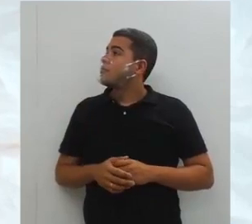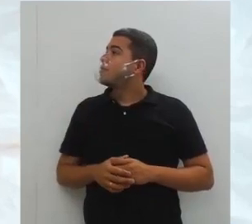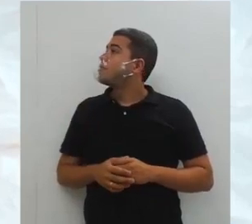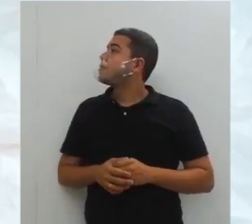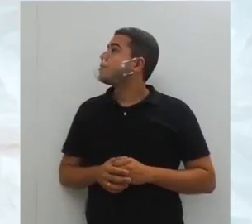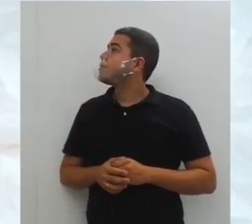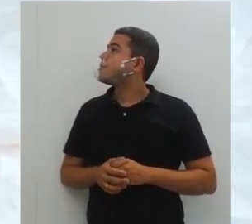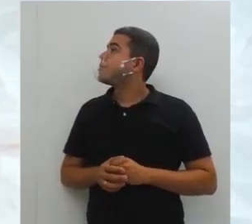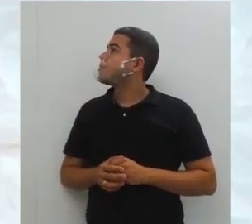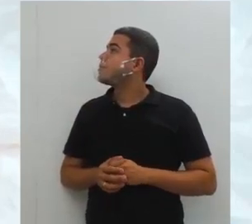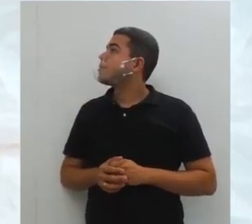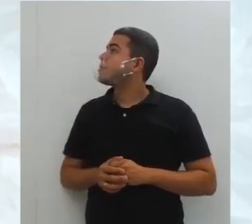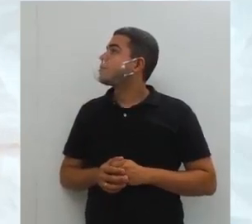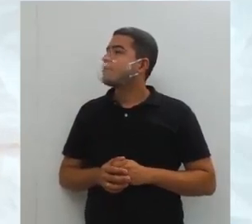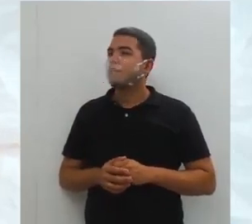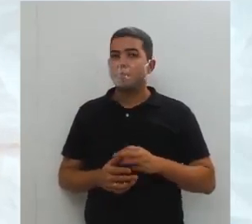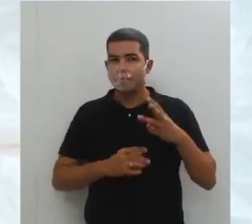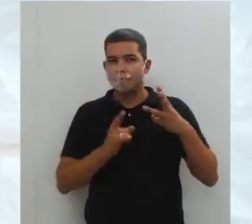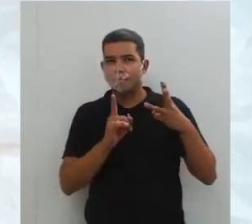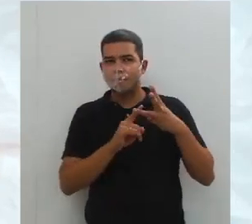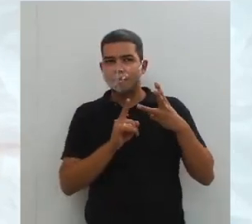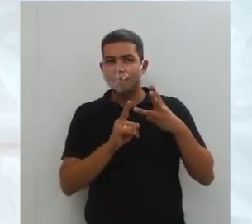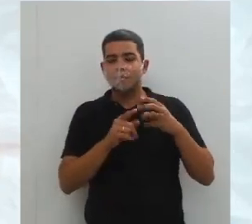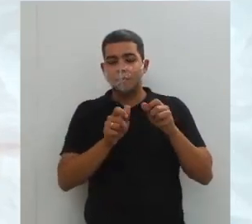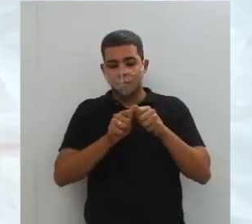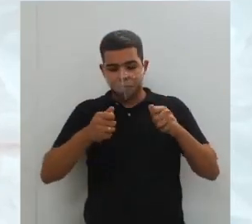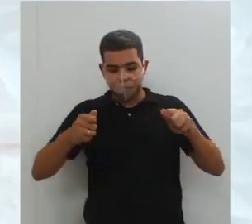outra. E a nossa terceira folhinha.